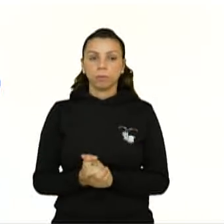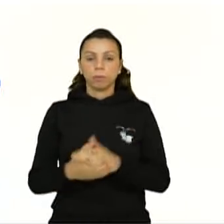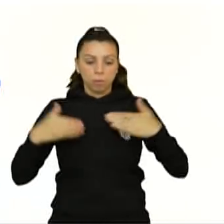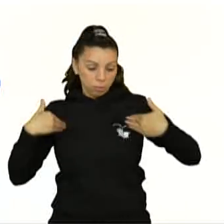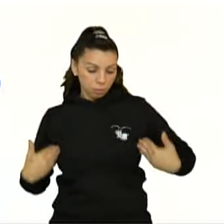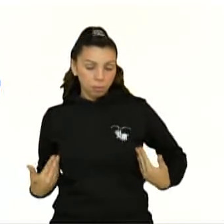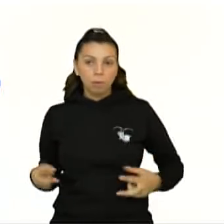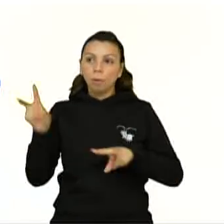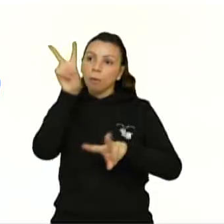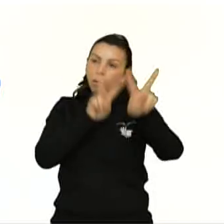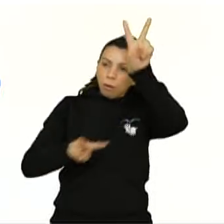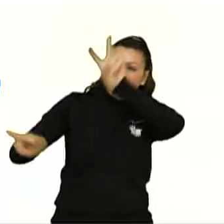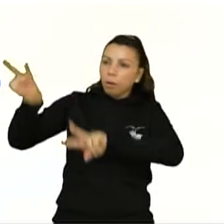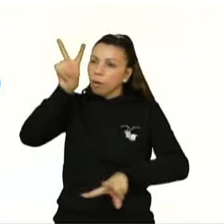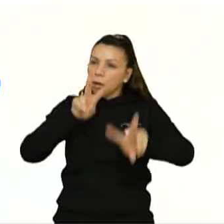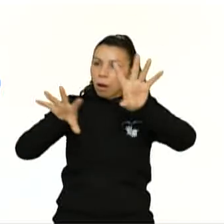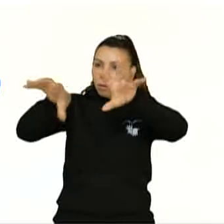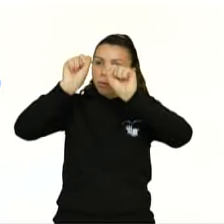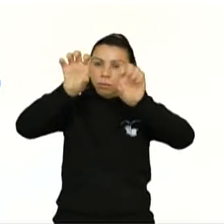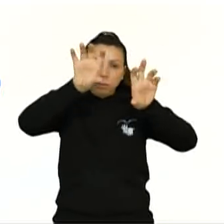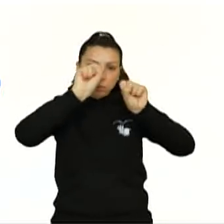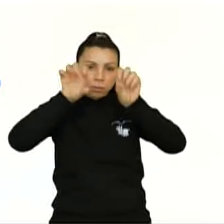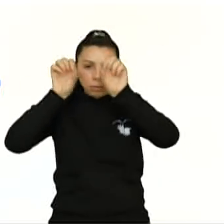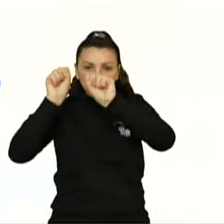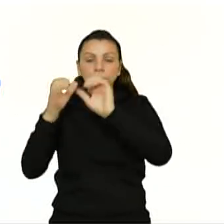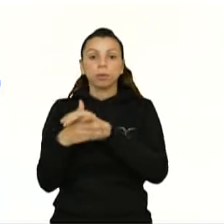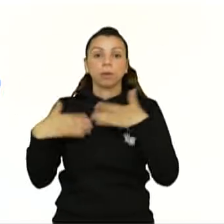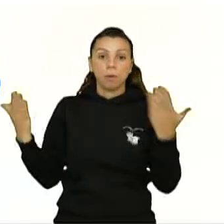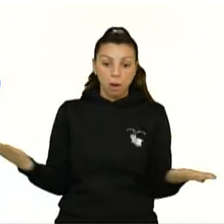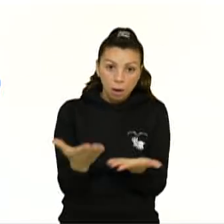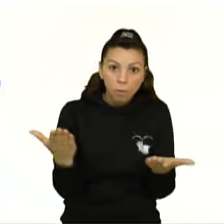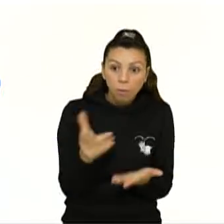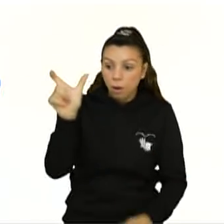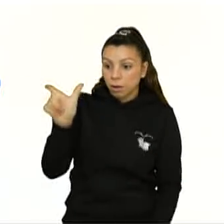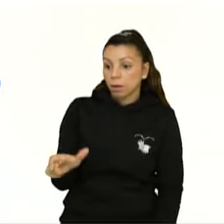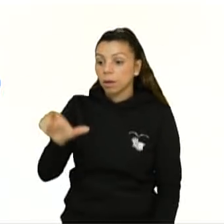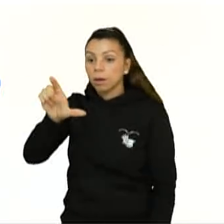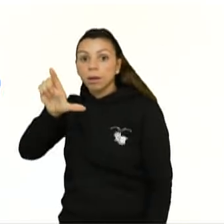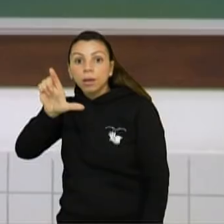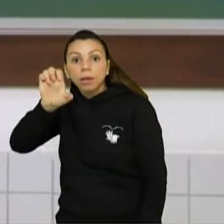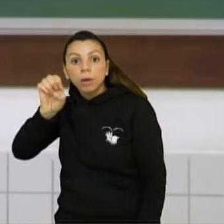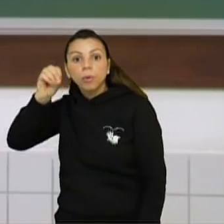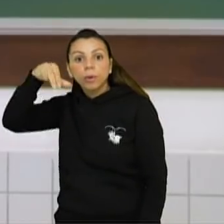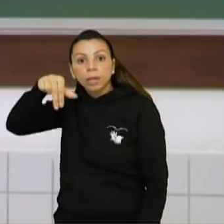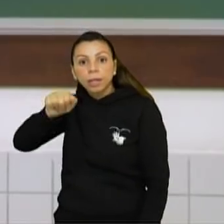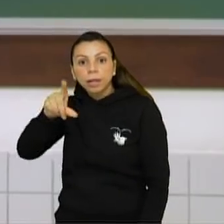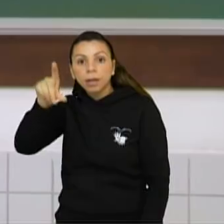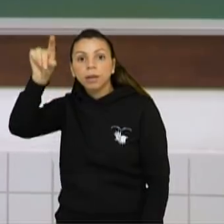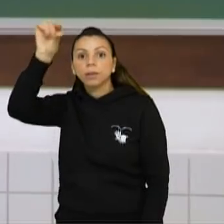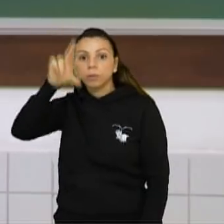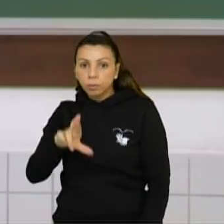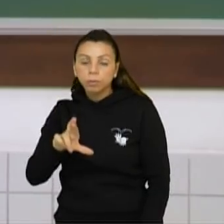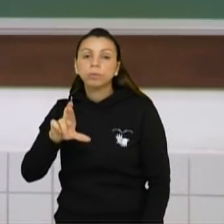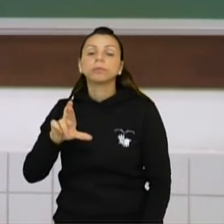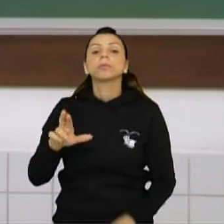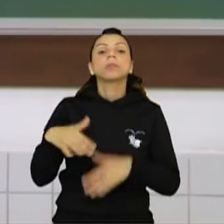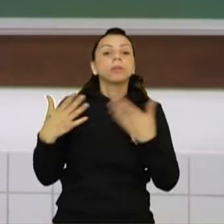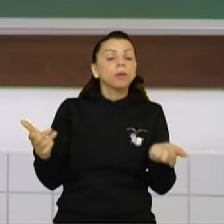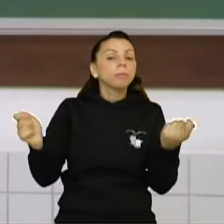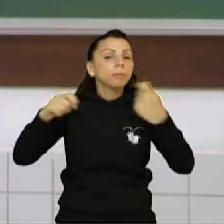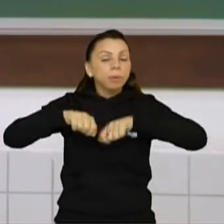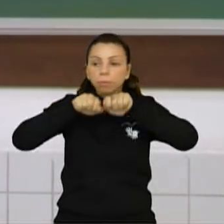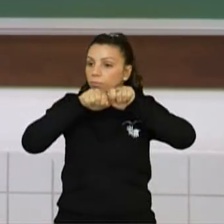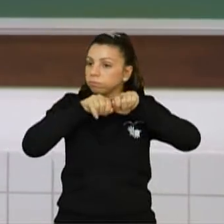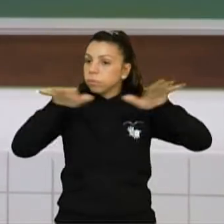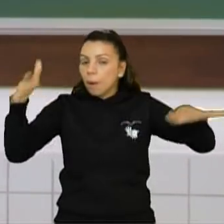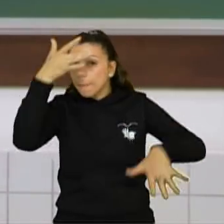fisiologia da percepção visual. Então, agora, Leonardo da Vinci vai fazer um estudo da percepção visual através da cor. Esse tratado ele espalhava para todos